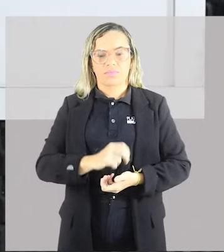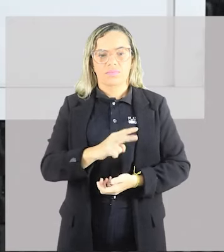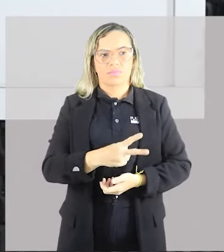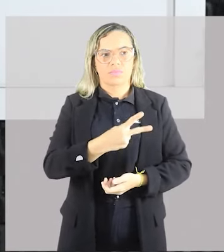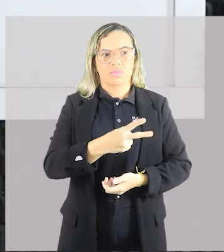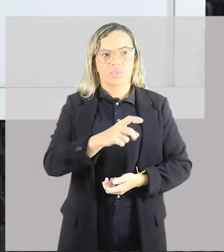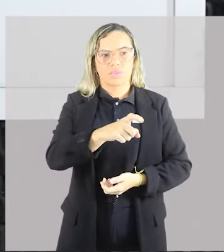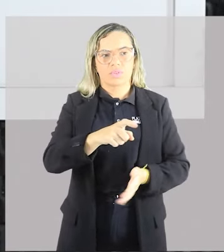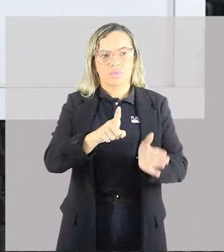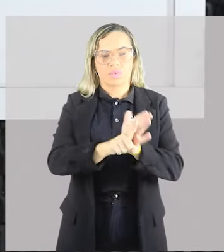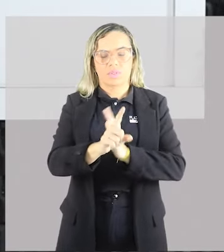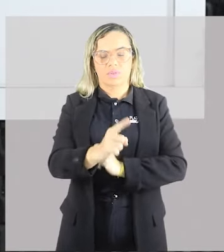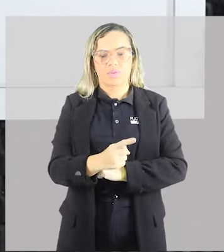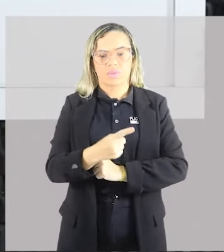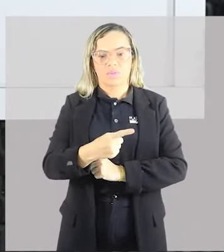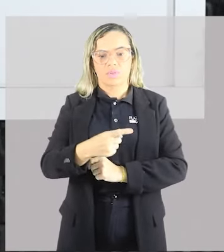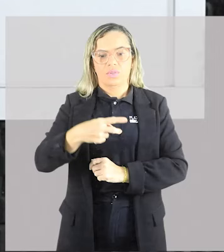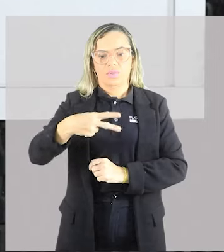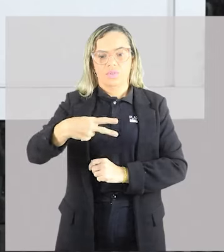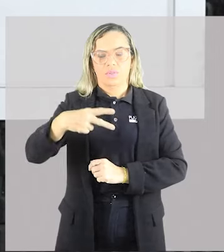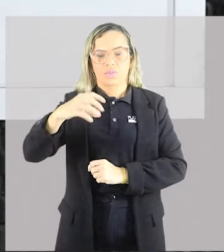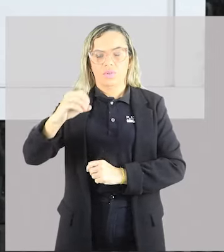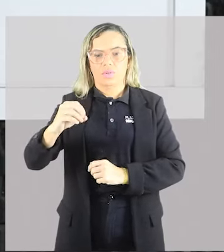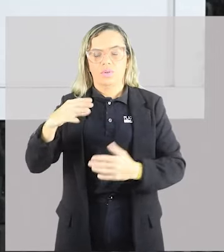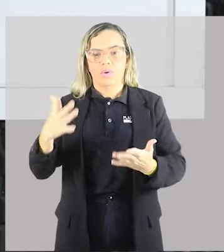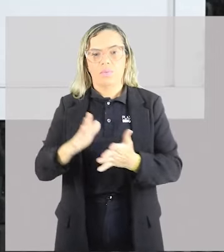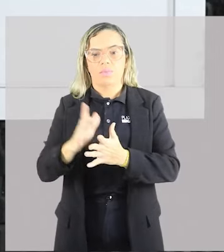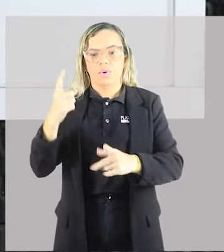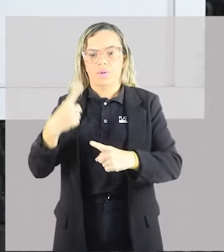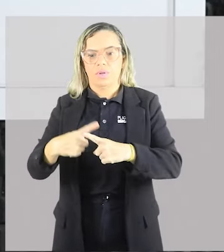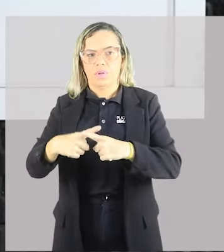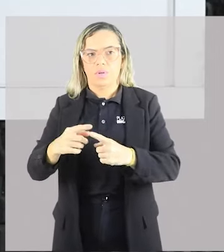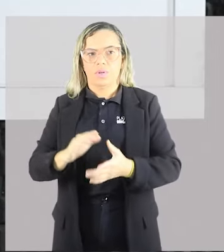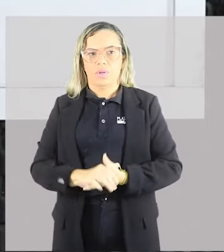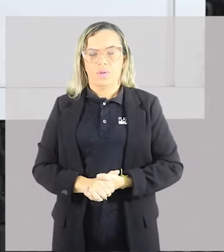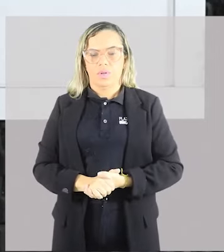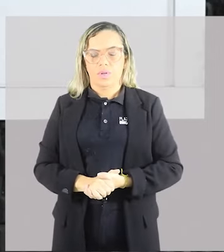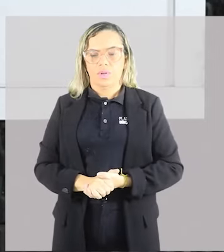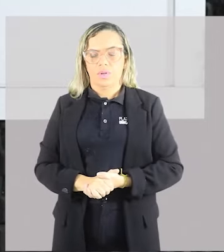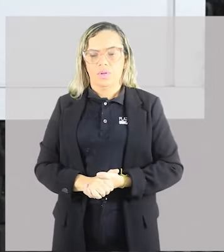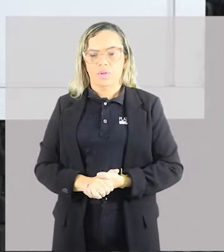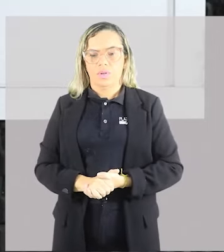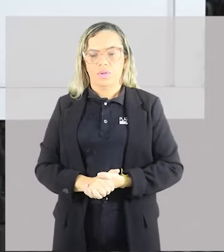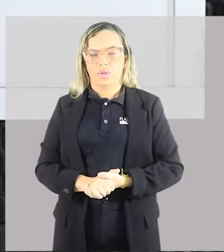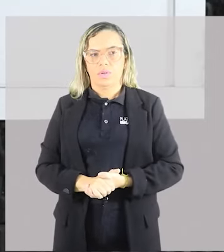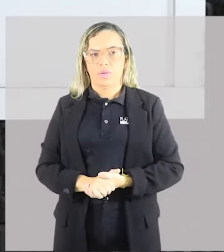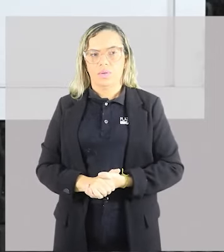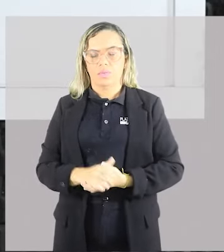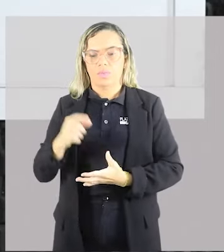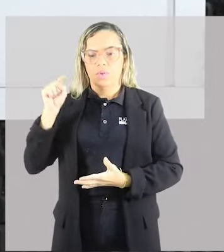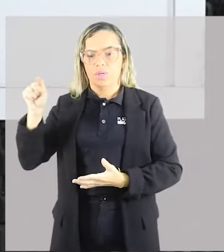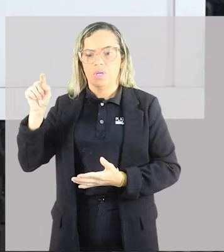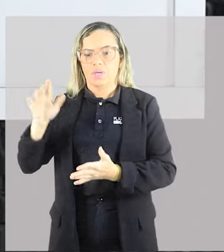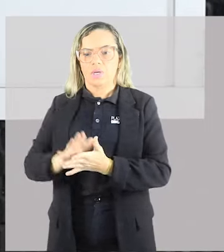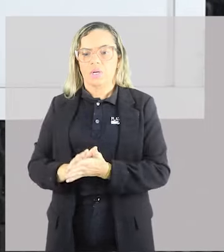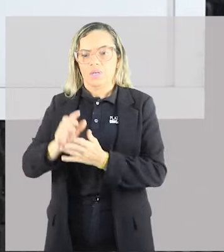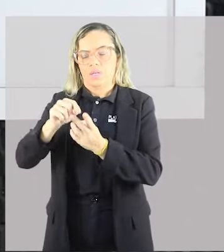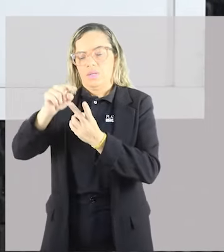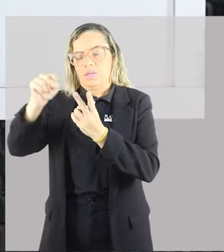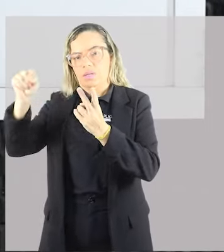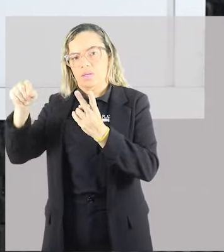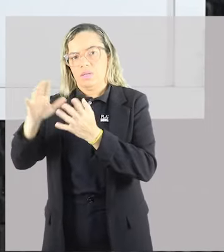0 certo por dois motivos porque se eu se esse aqui for zer a raiz